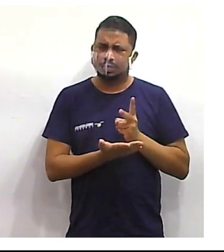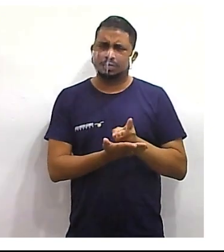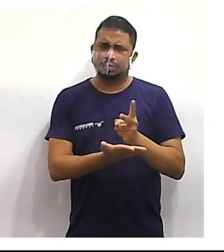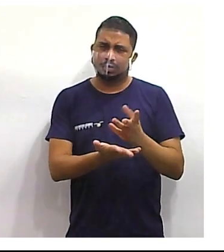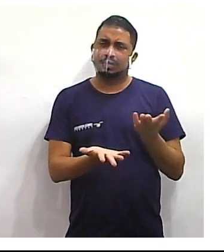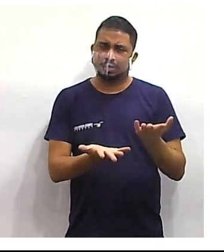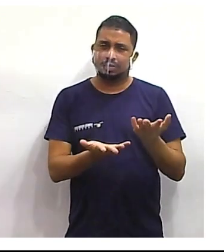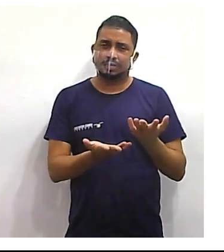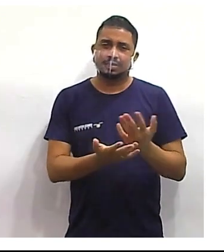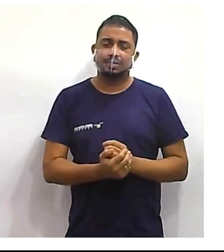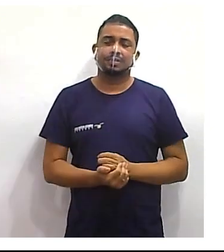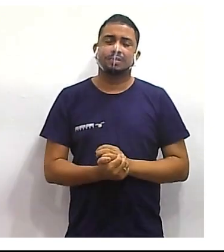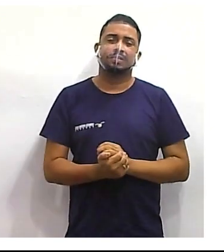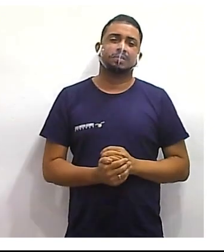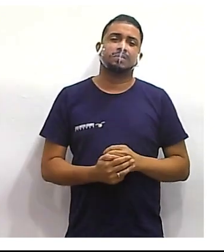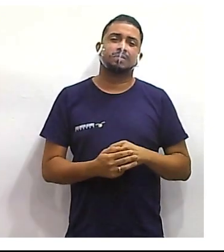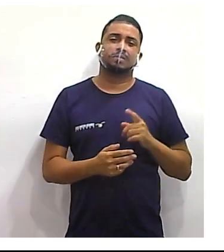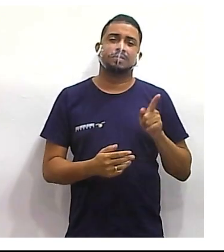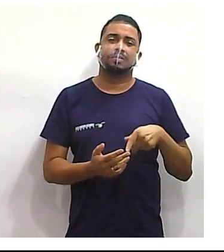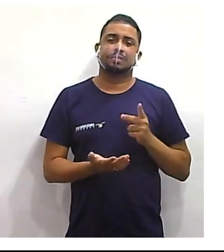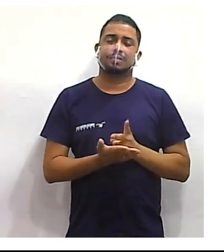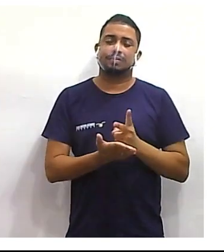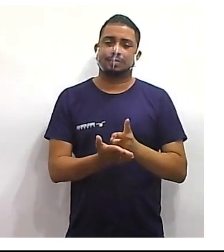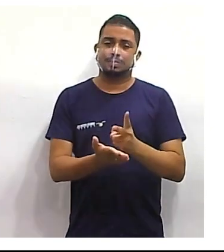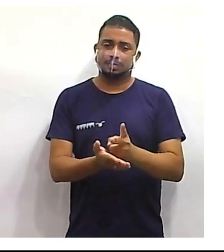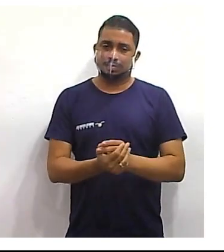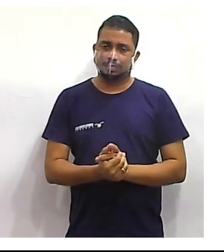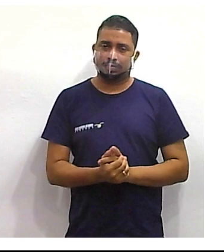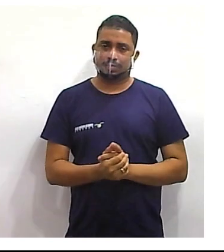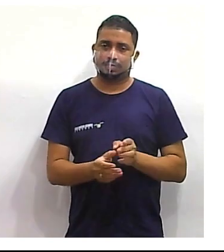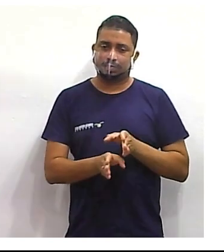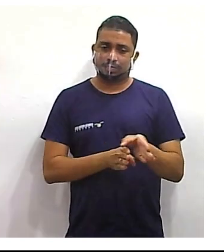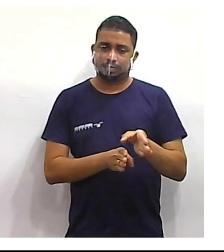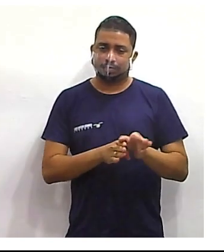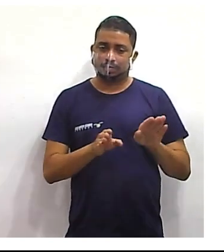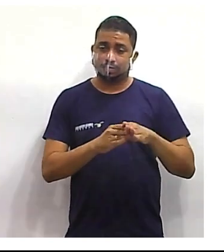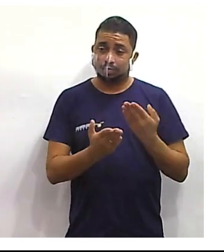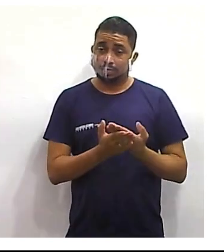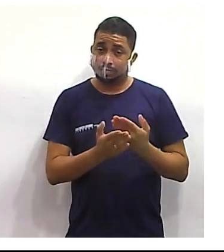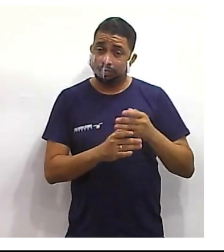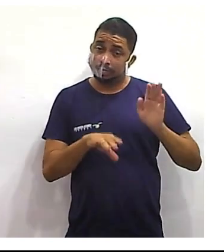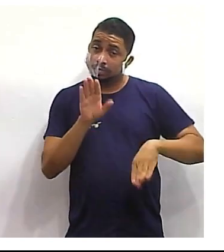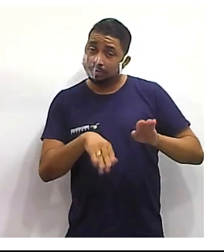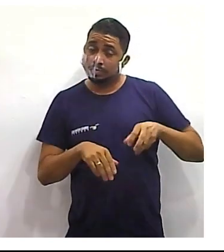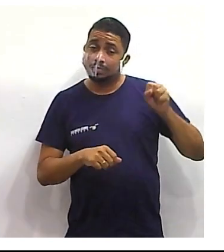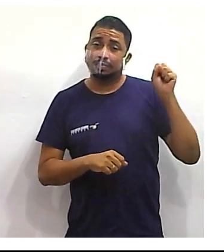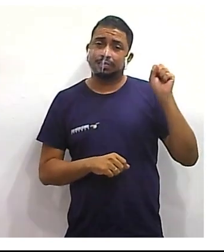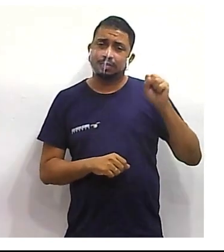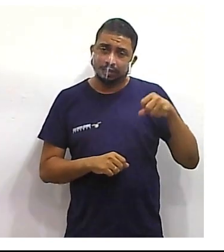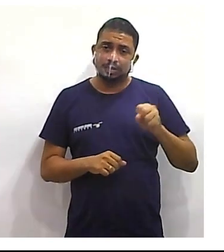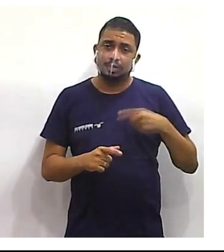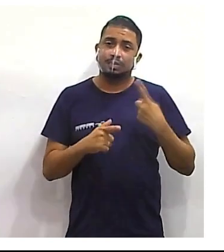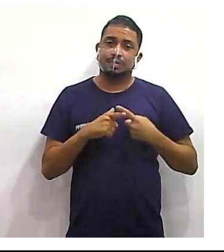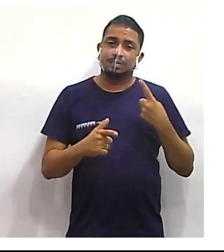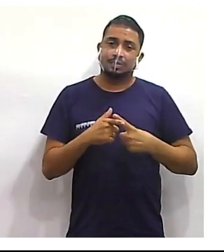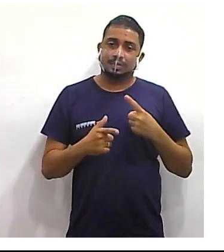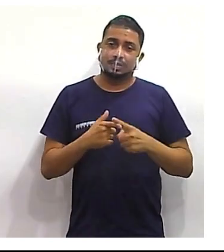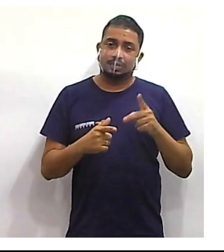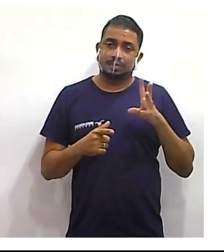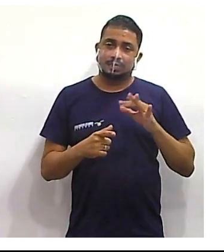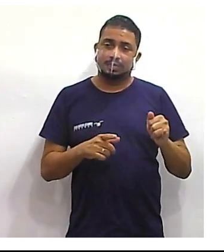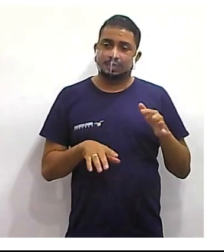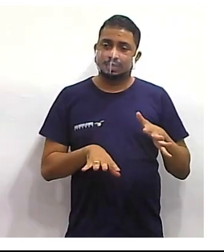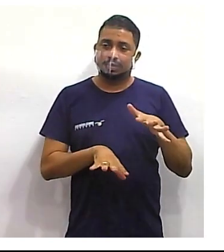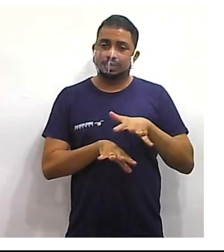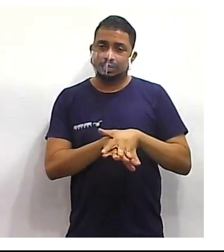continuidade, vamos dizer que ela seja um órgão contínuo do Conselho Escolar? Talvez sim, por quê? Porque ela vai ser